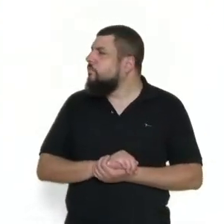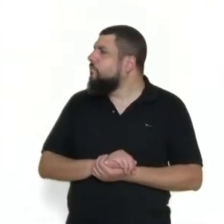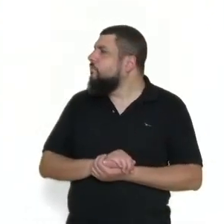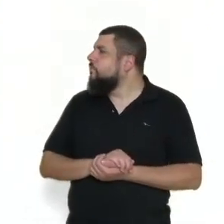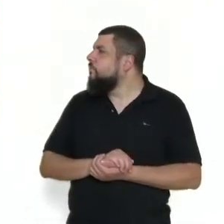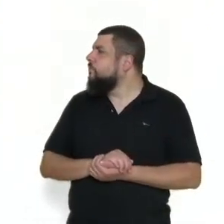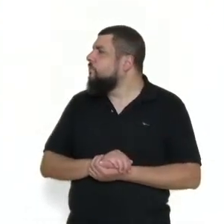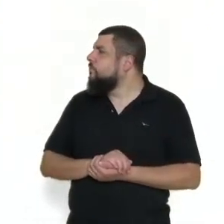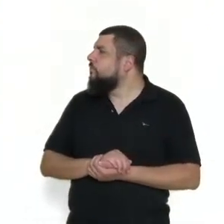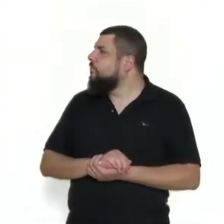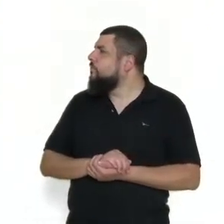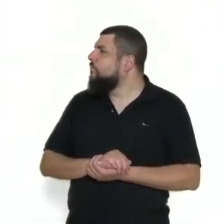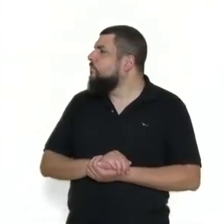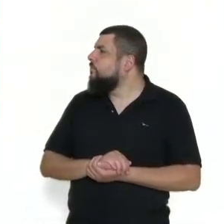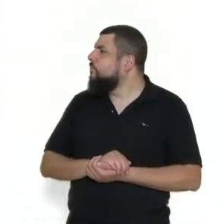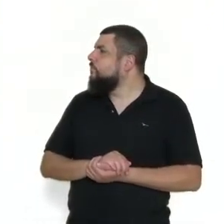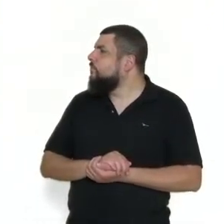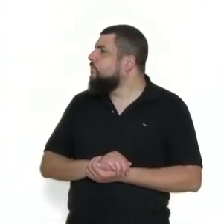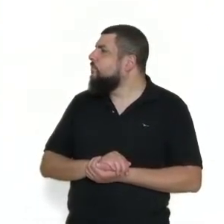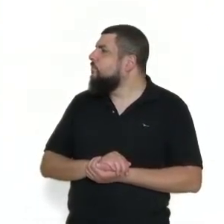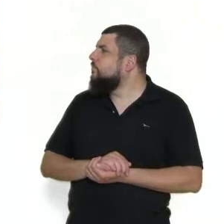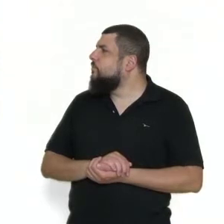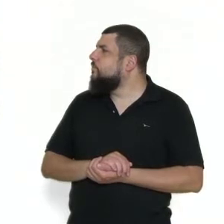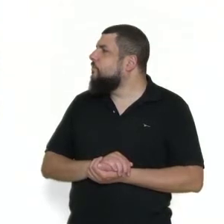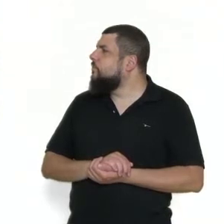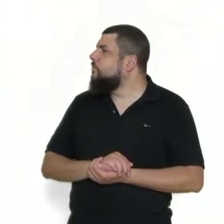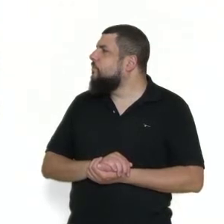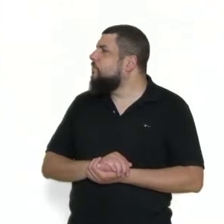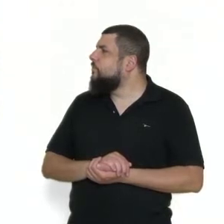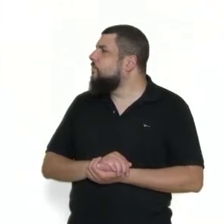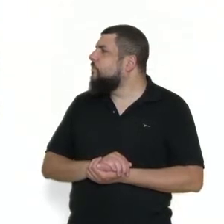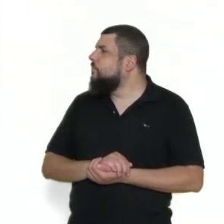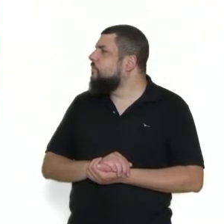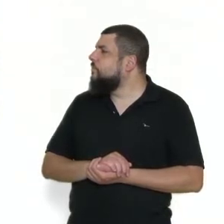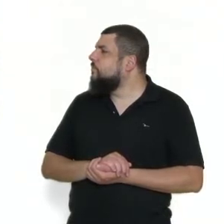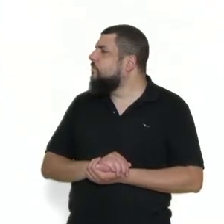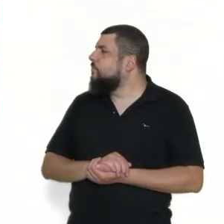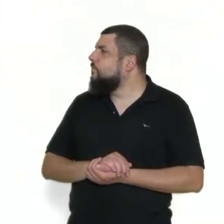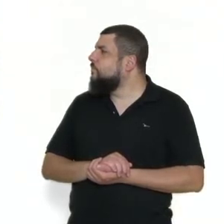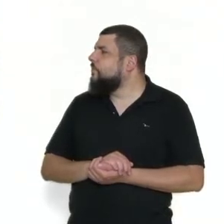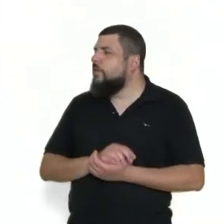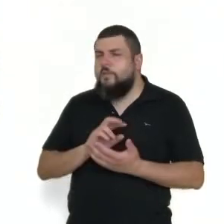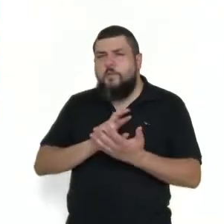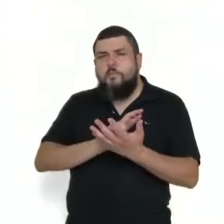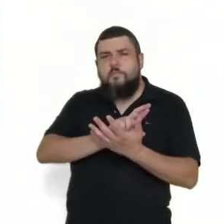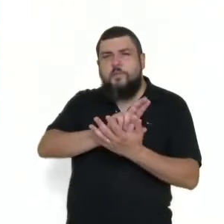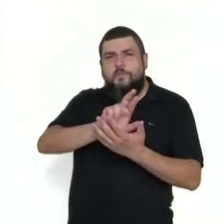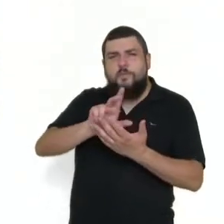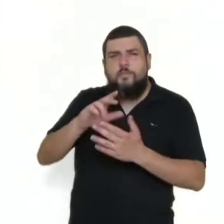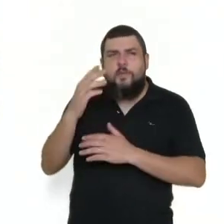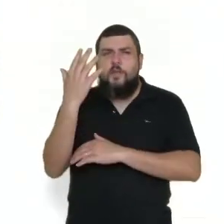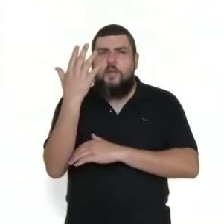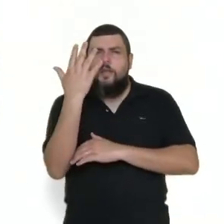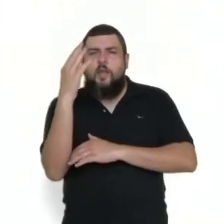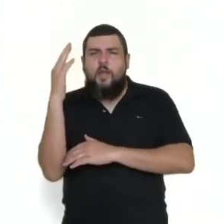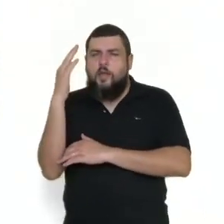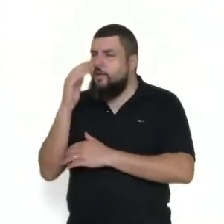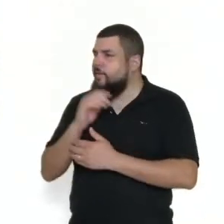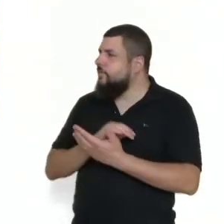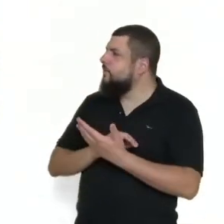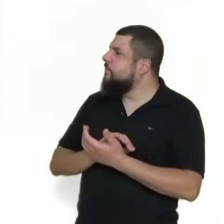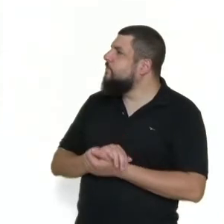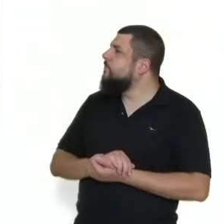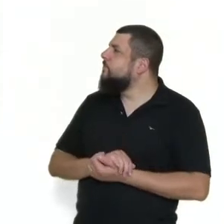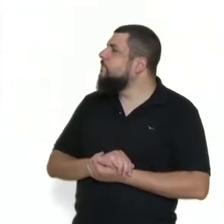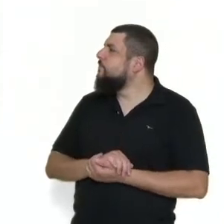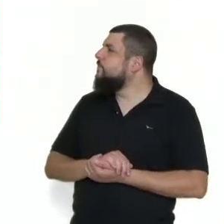ácer, chopo, álamo, a bétula, freixo, salgueiro, cerejeira, castanheiro, tilha,